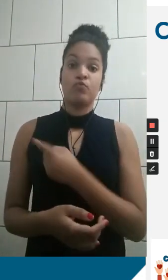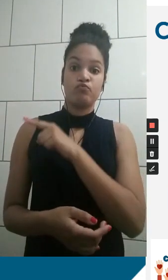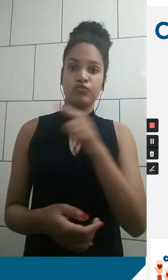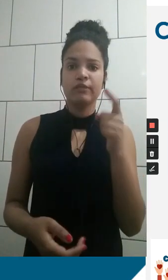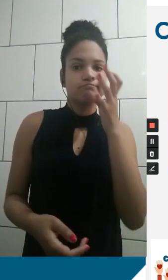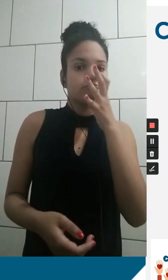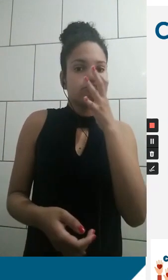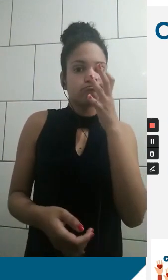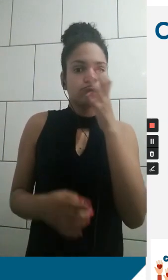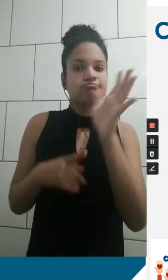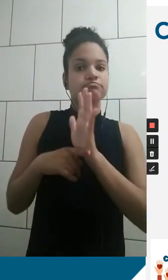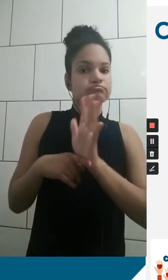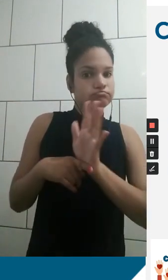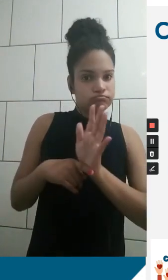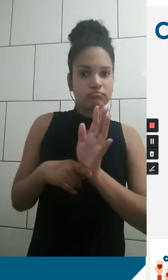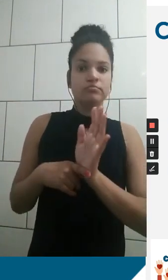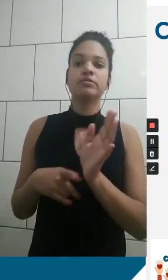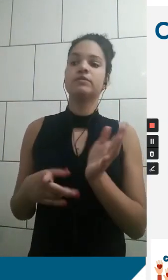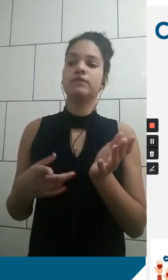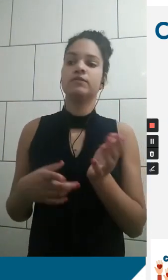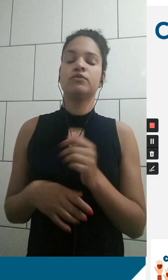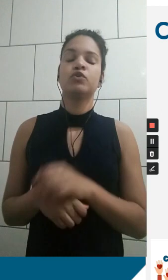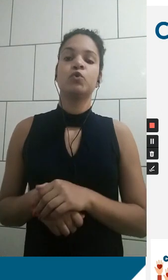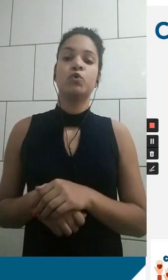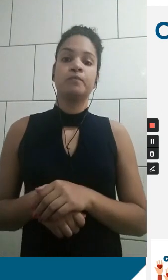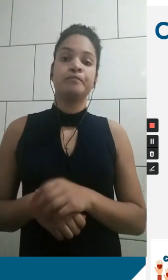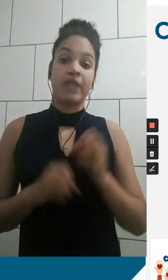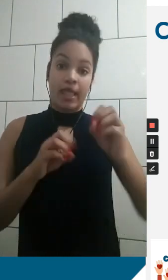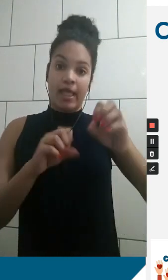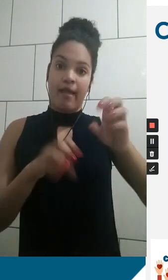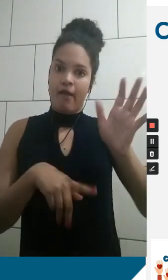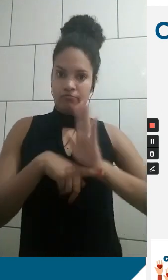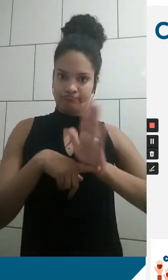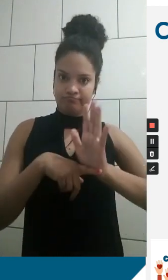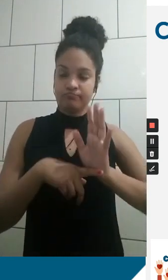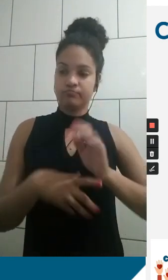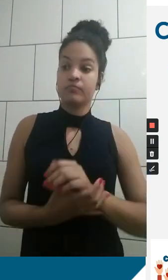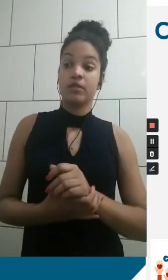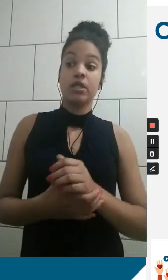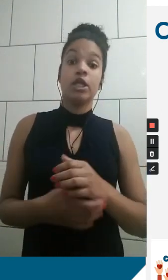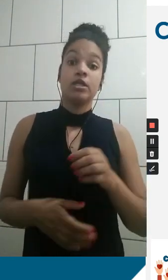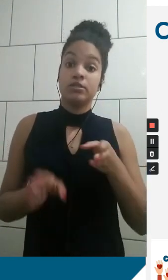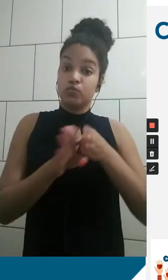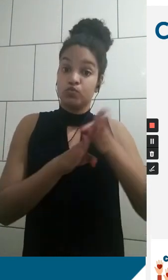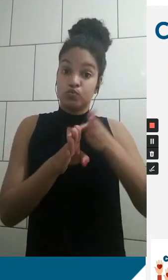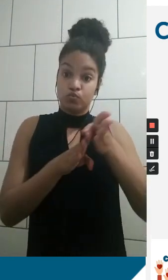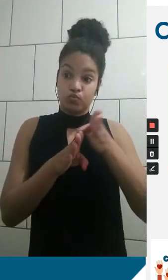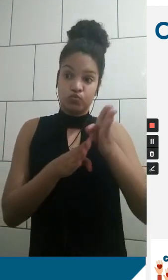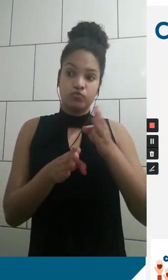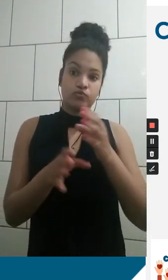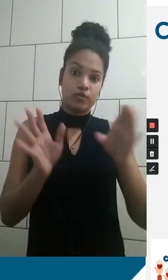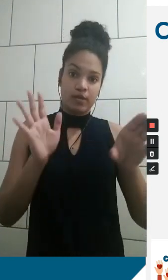as nossas aulas, e a gente sugere a leitura do capítulo 14 do módulo 1, que vocês